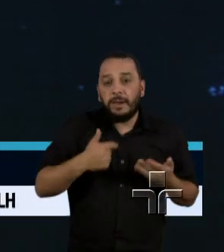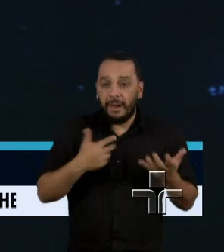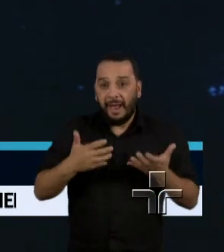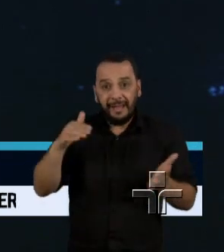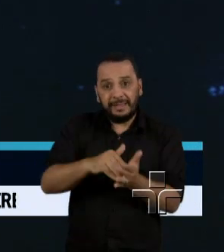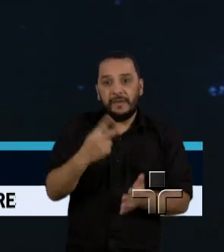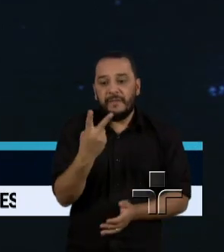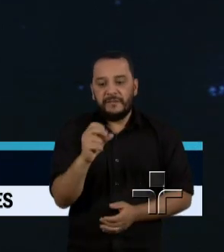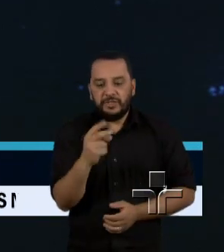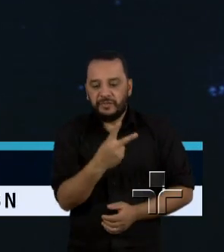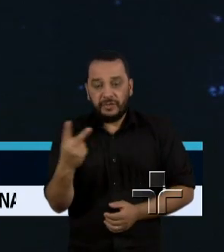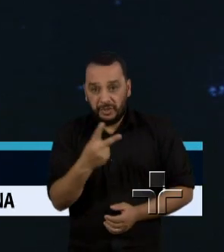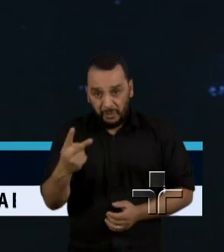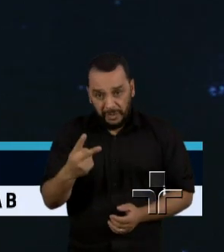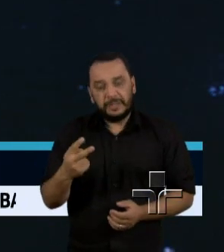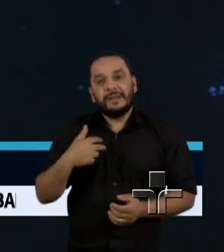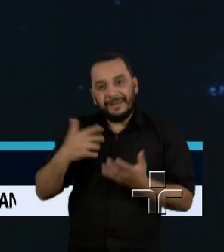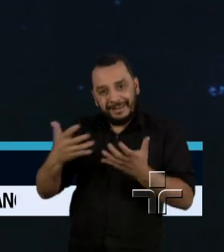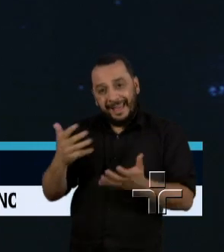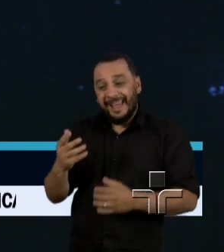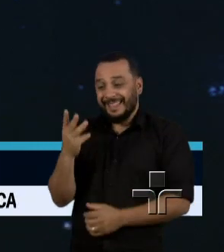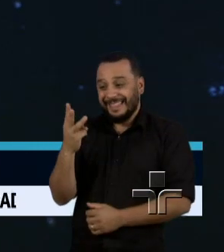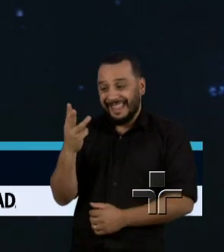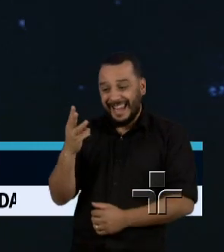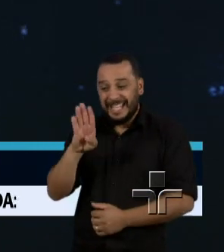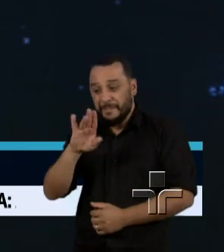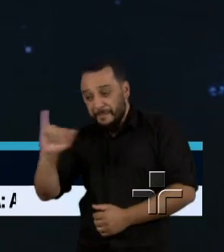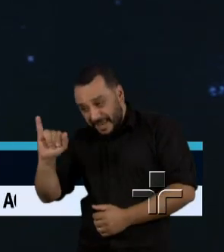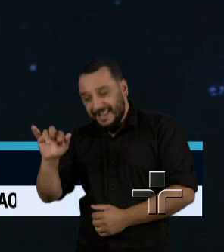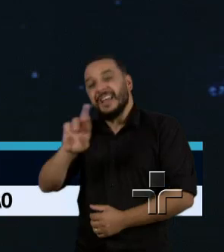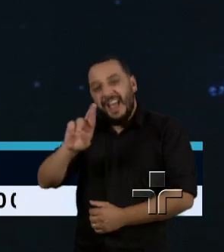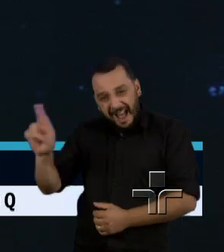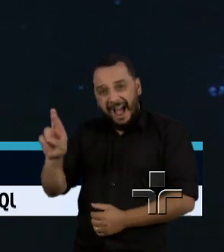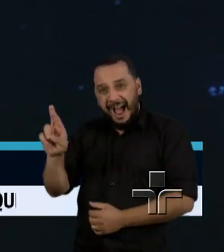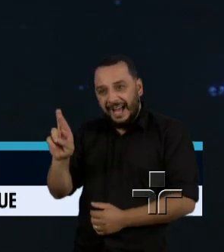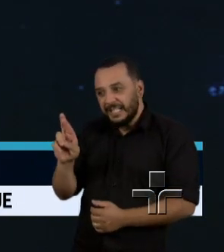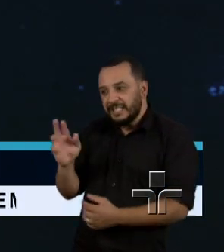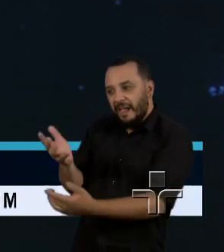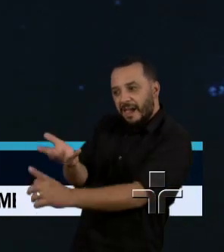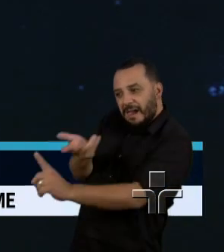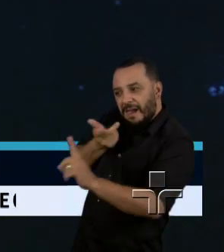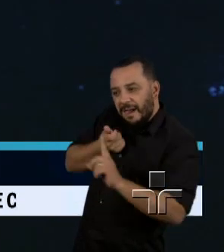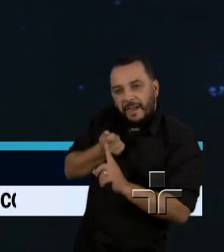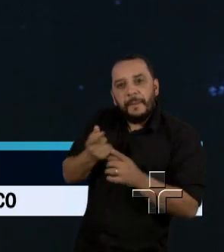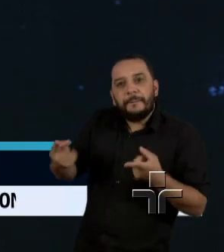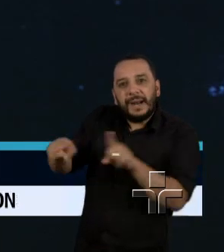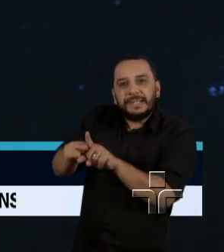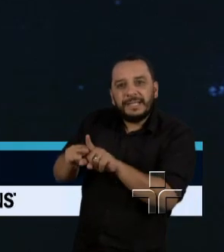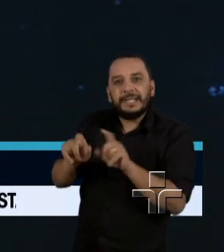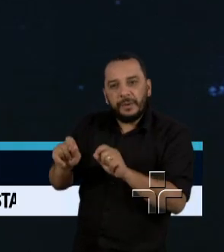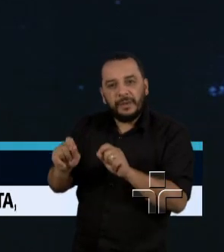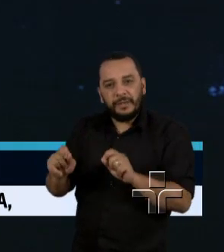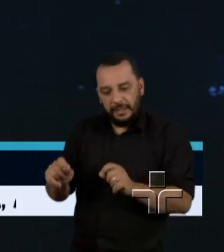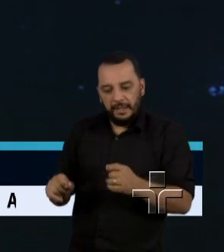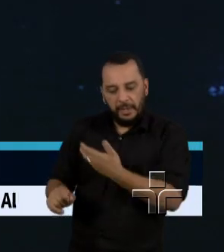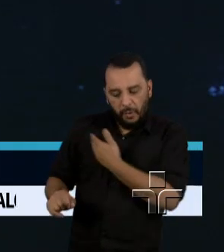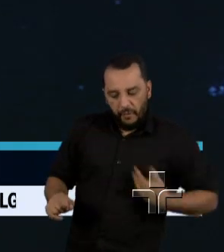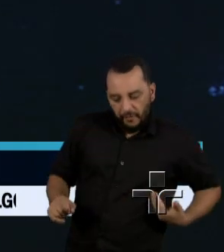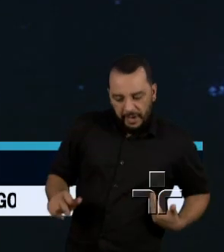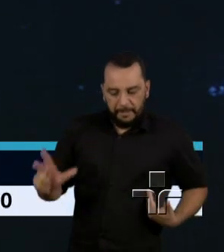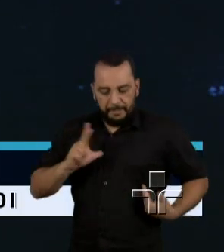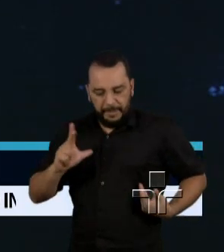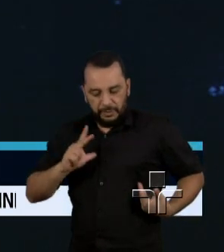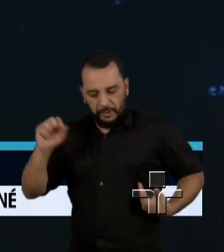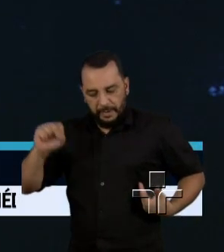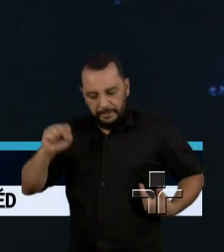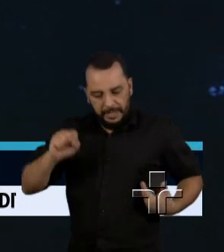atrair também outros 3 bilhões de reais em recursos de um programa de parceria público-privada. Está previsto ainda